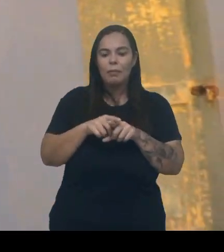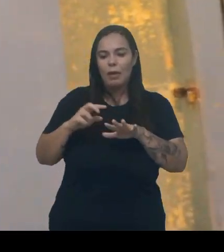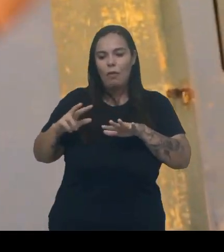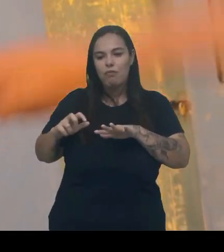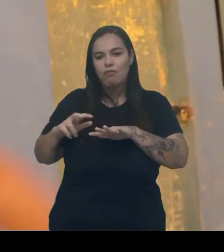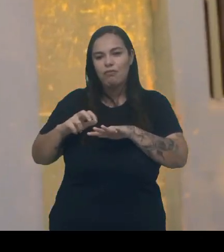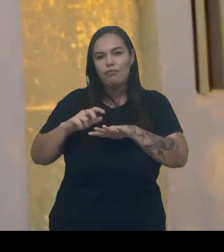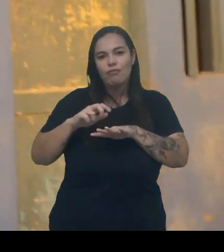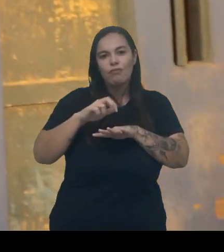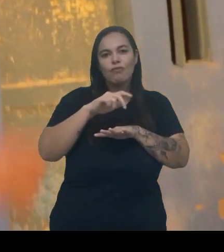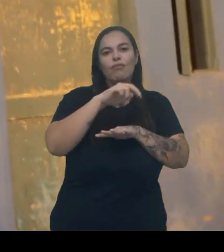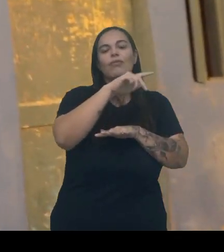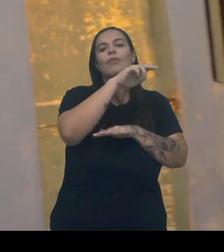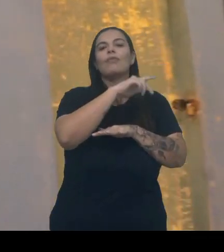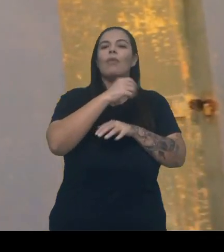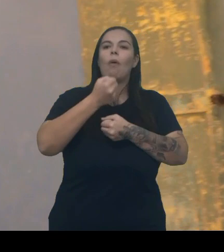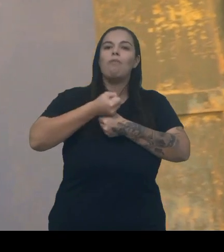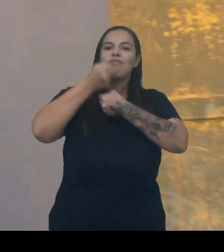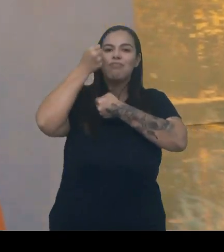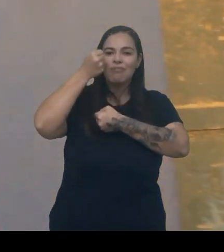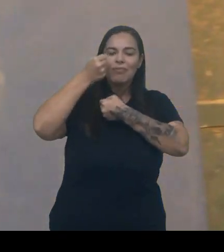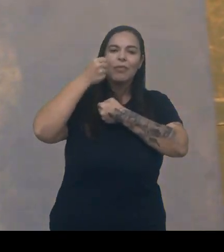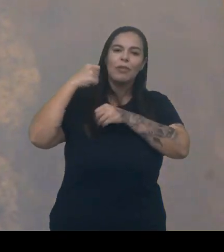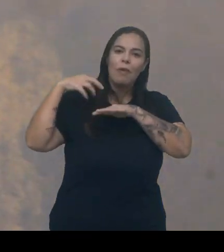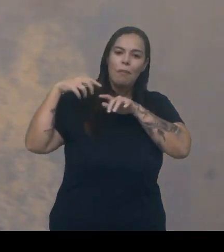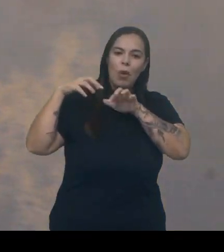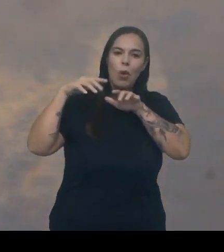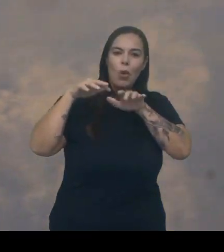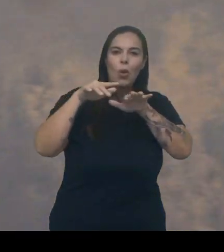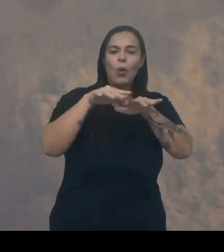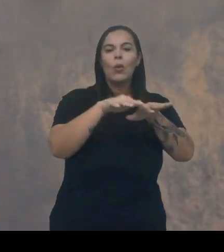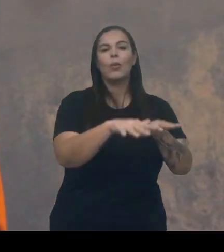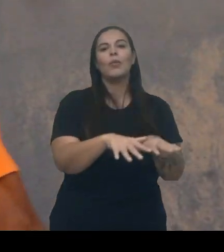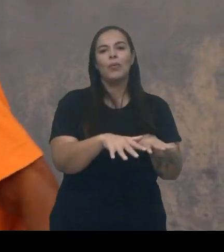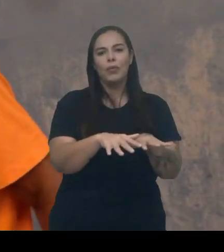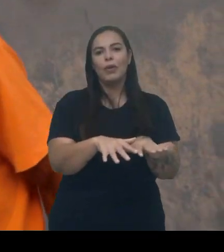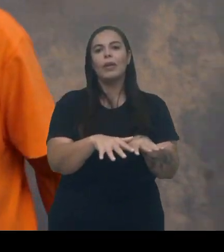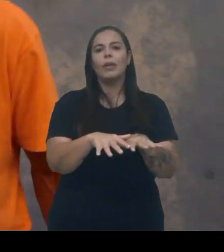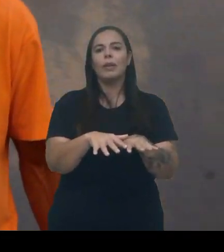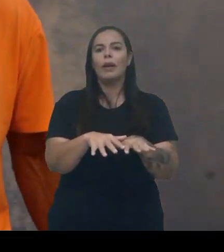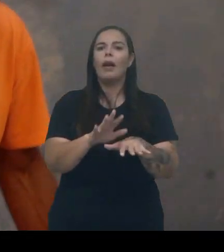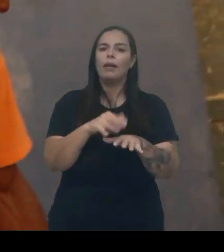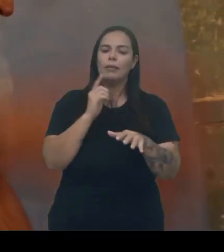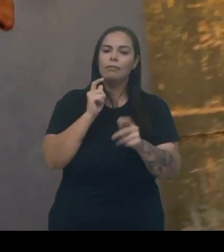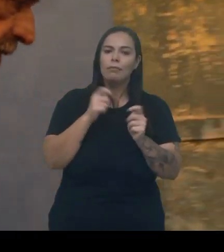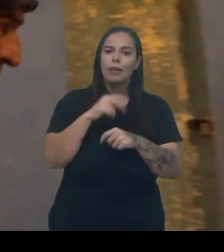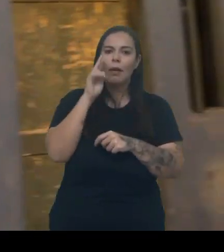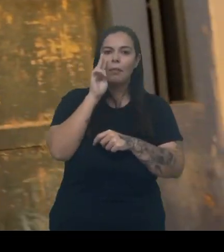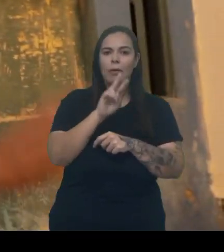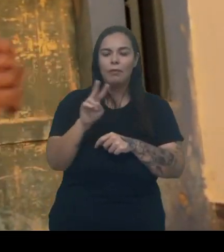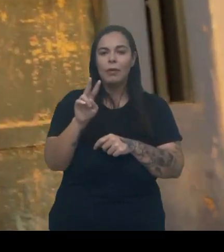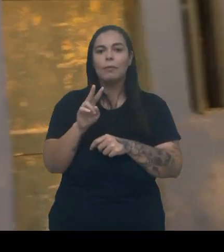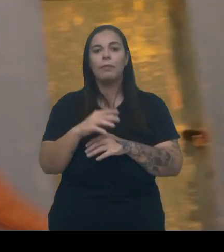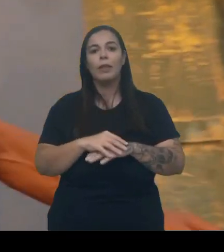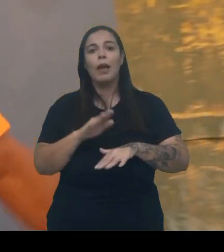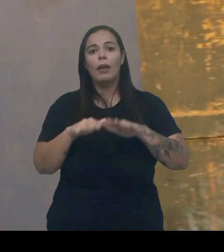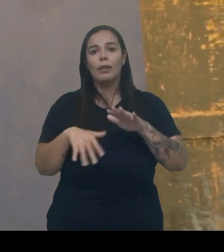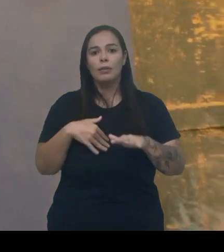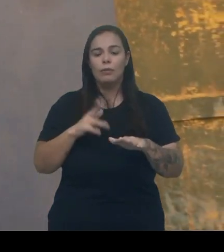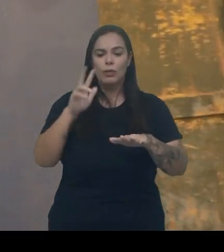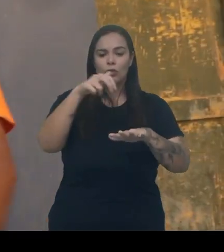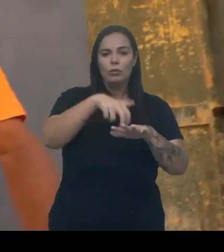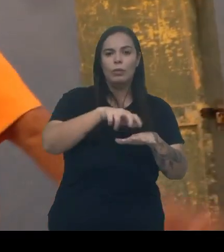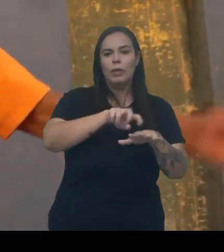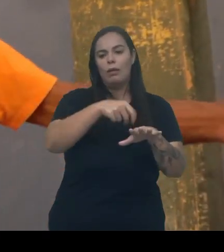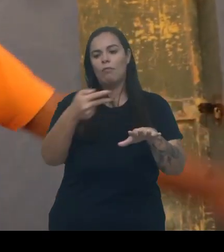assim e subia. Capeando, tá capeando, aí corria, o guarda-chuva aberto e subia. Capeando, aí um subia,